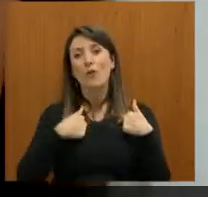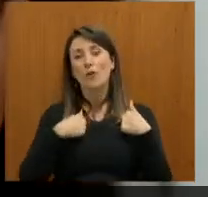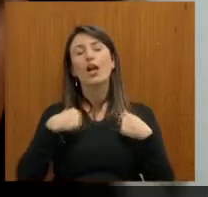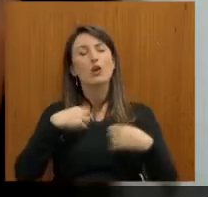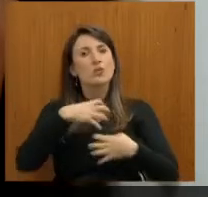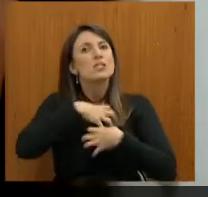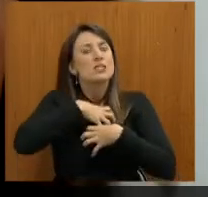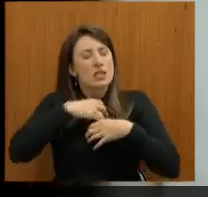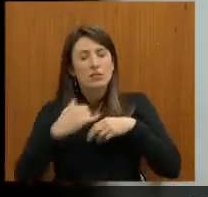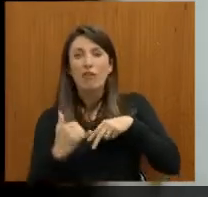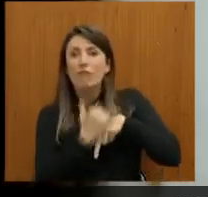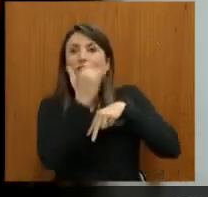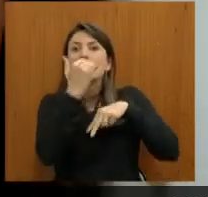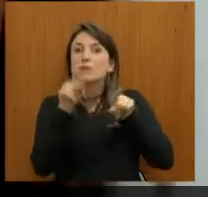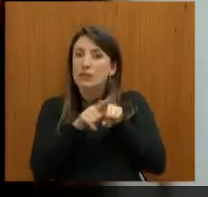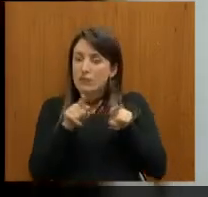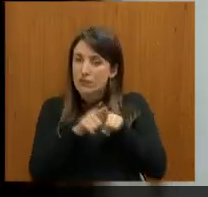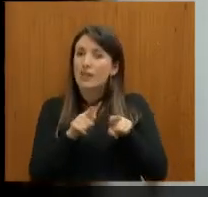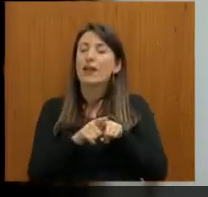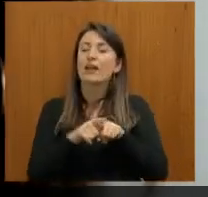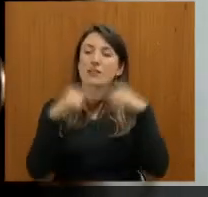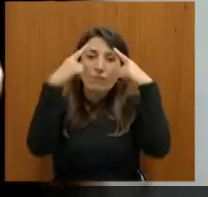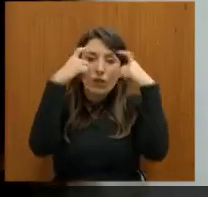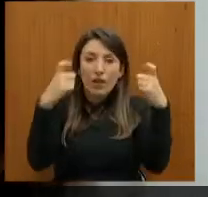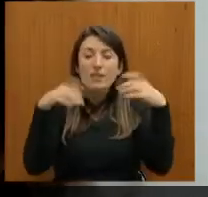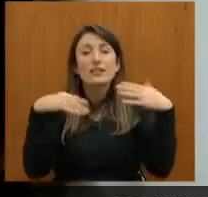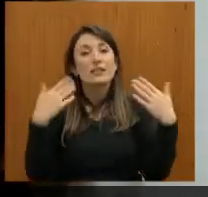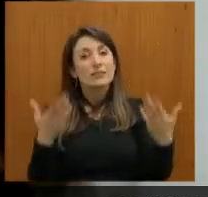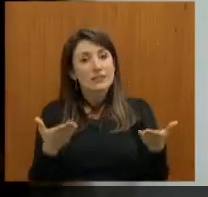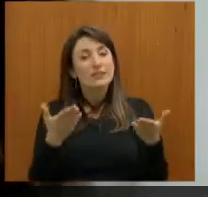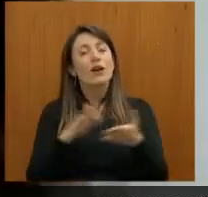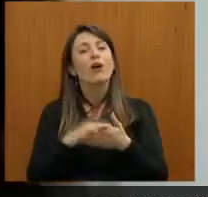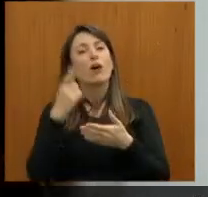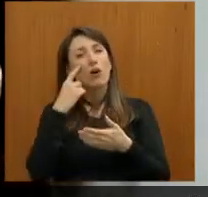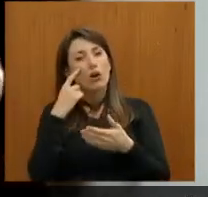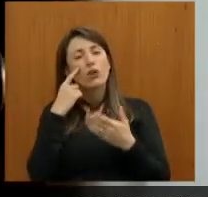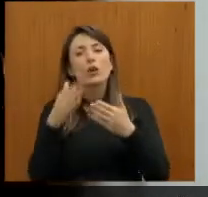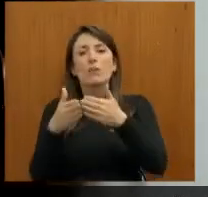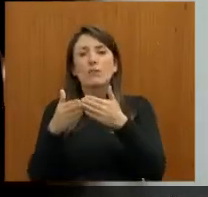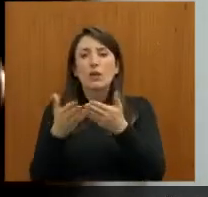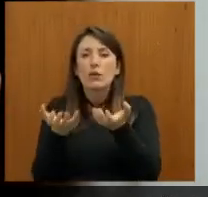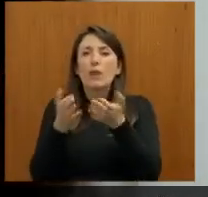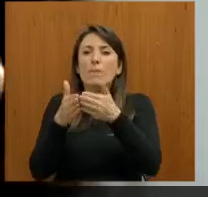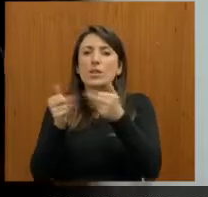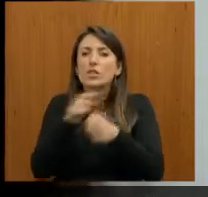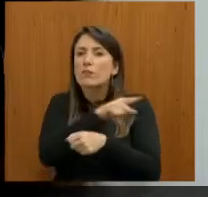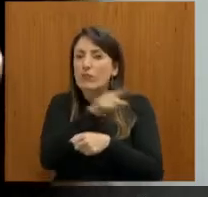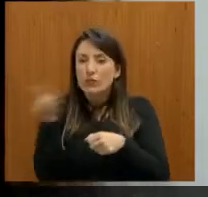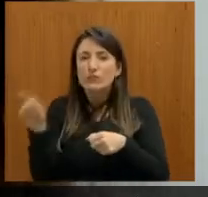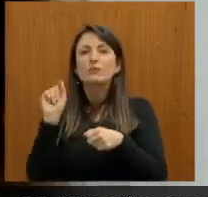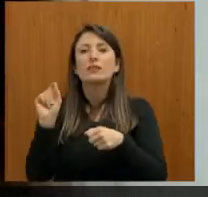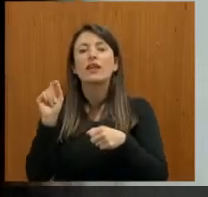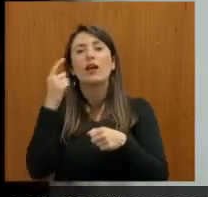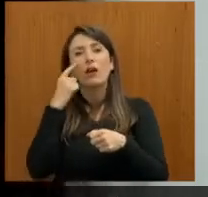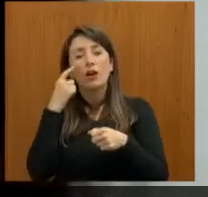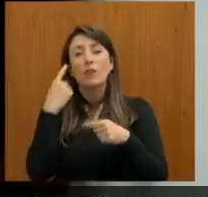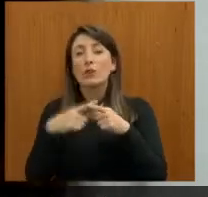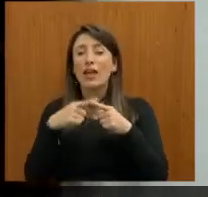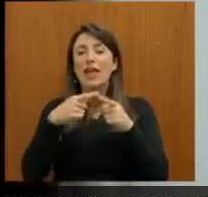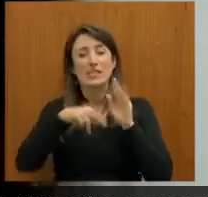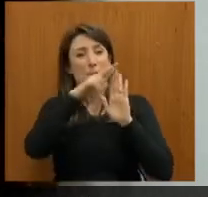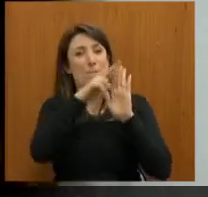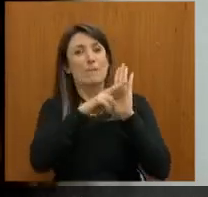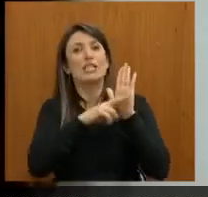de pedir para senhora para ver sobre isso a importância deve tem extensão da medida protetiva porque ele me ameaça e ameaça a família